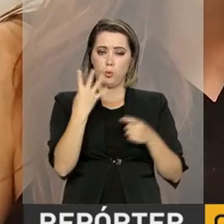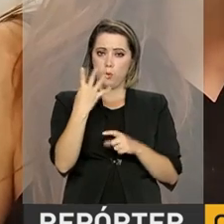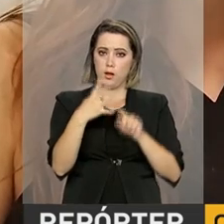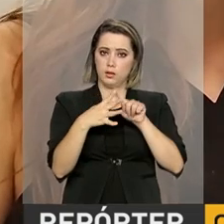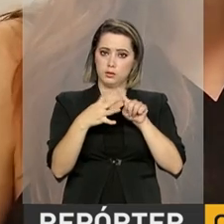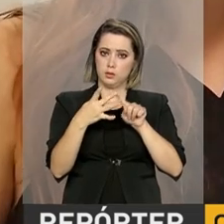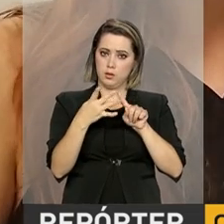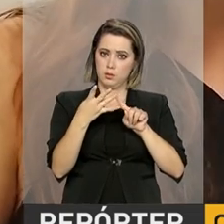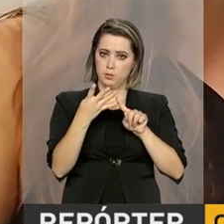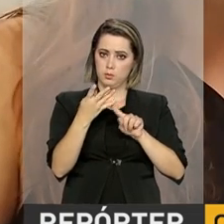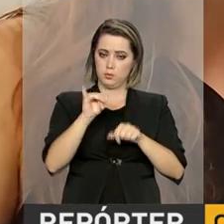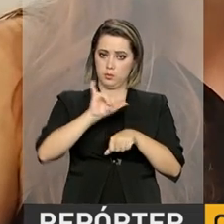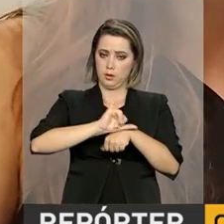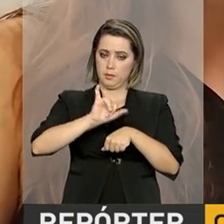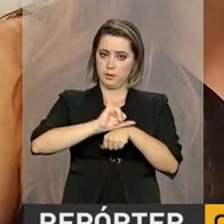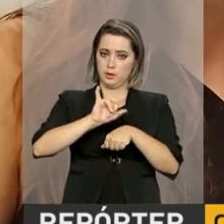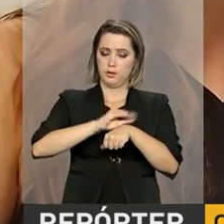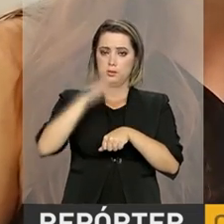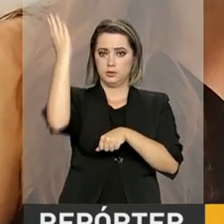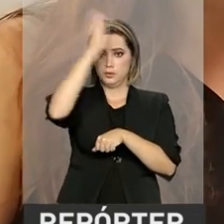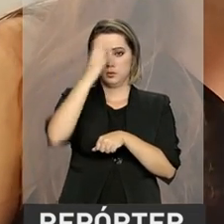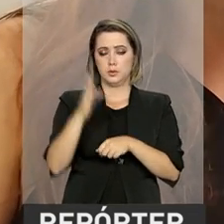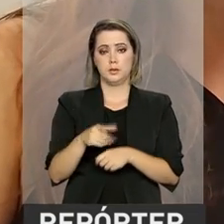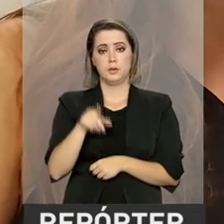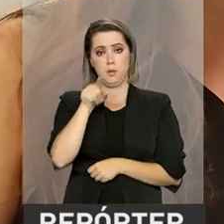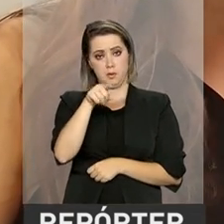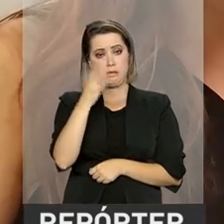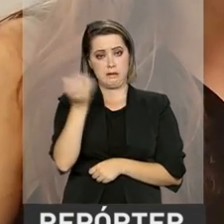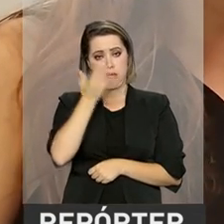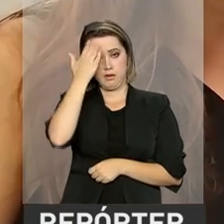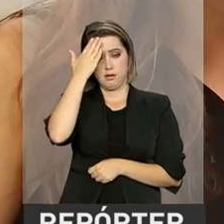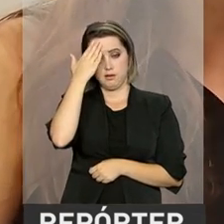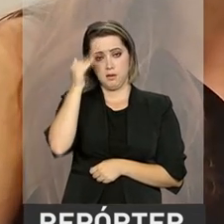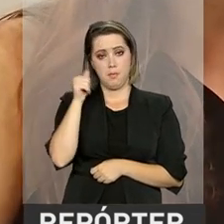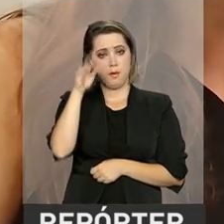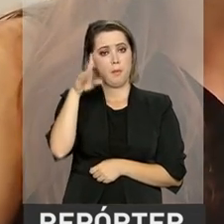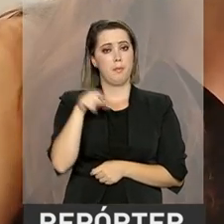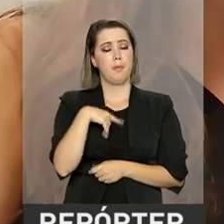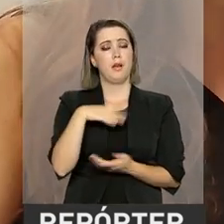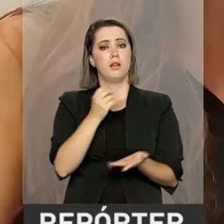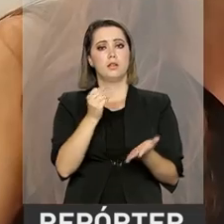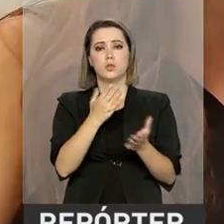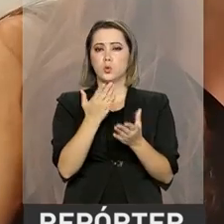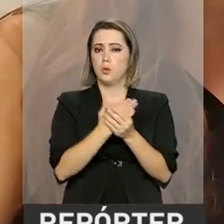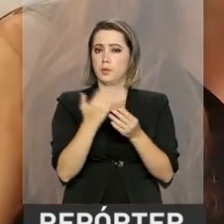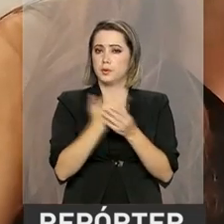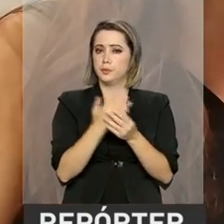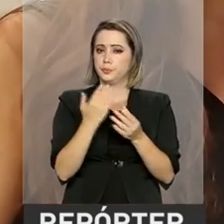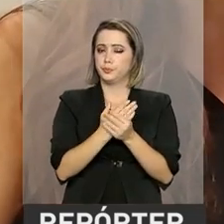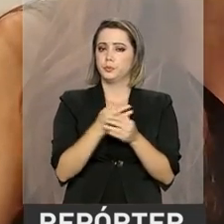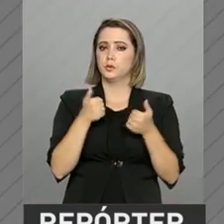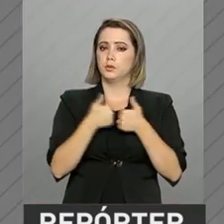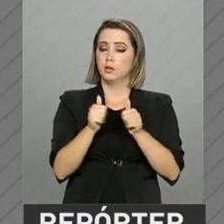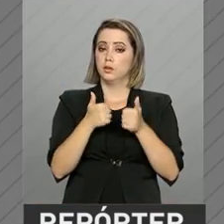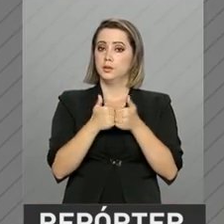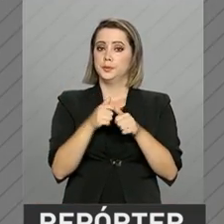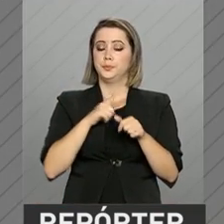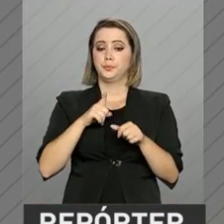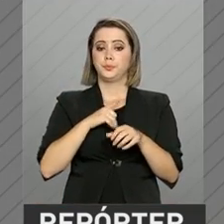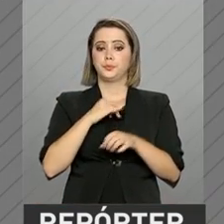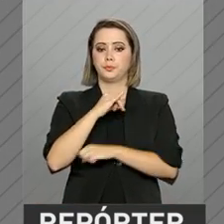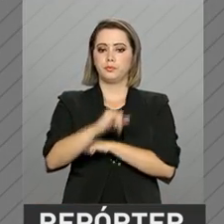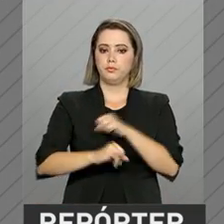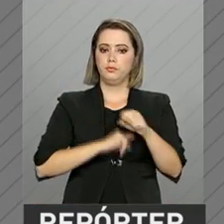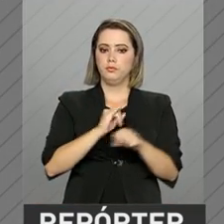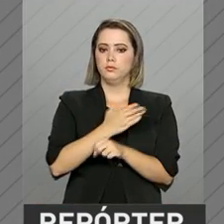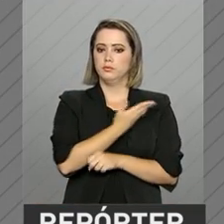capitais brasileiras e agora para quem quiser saber mais sobre esses processos referentes à infraestrutura de transportes existe uma página